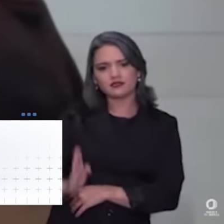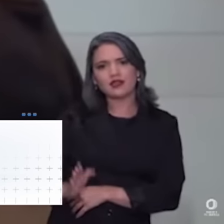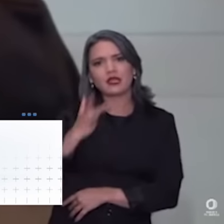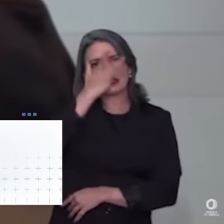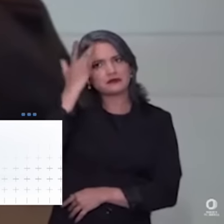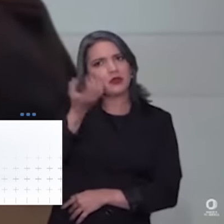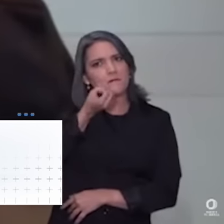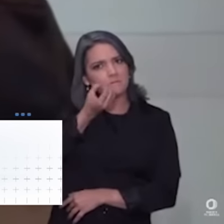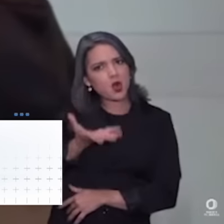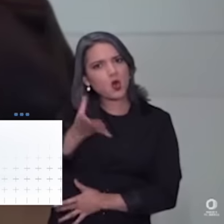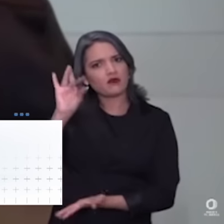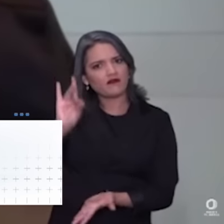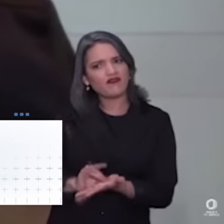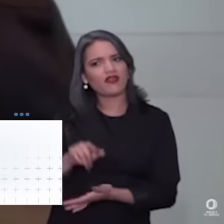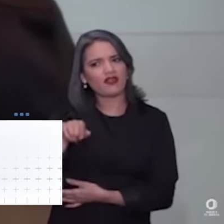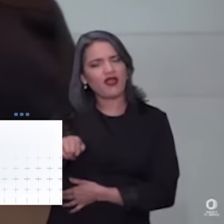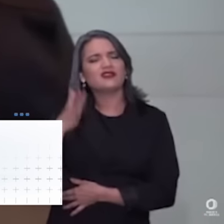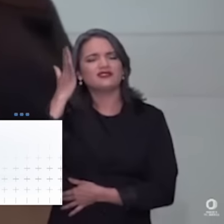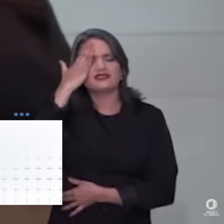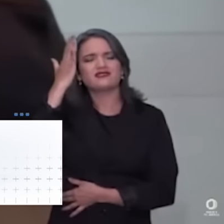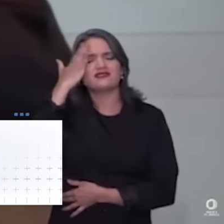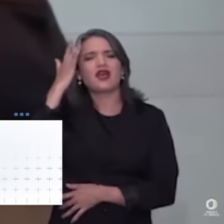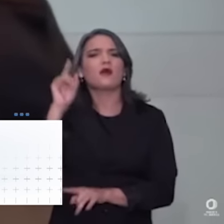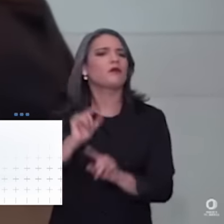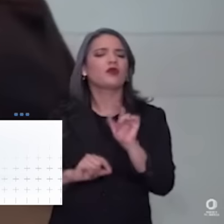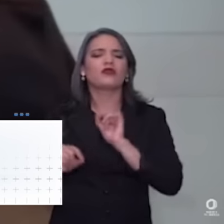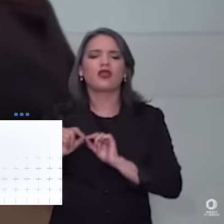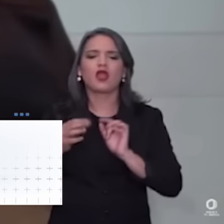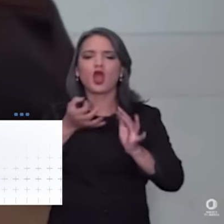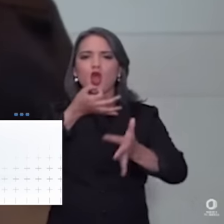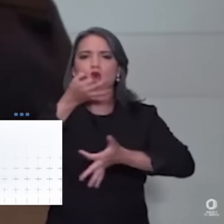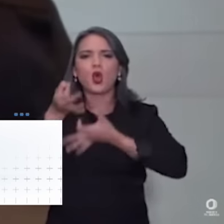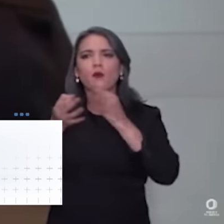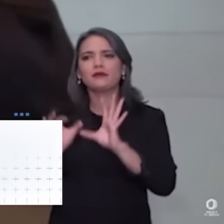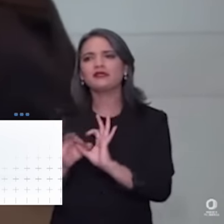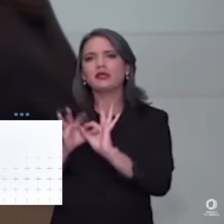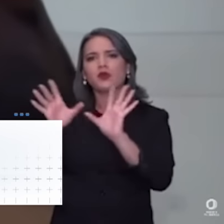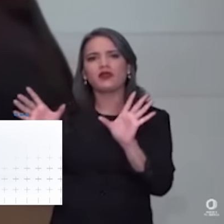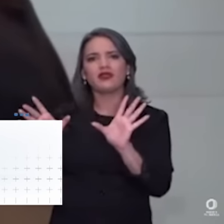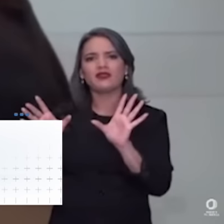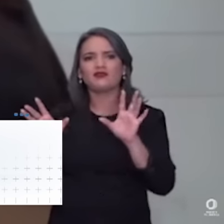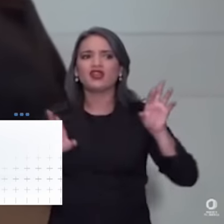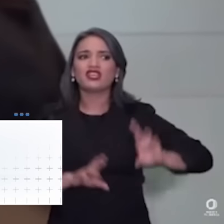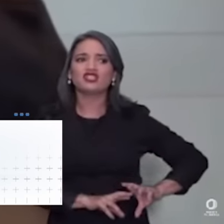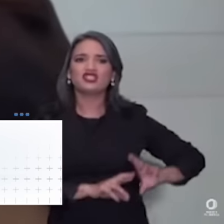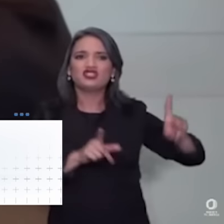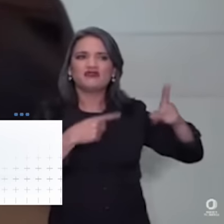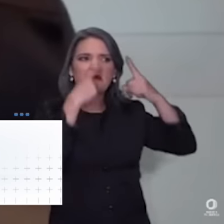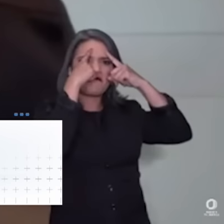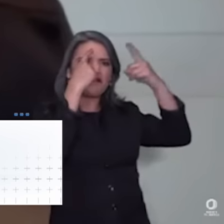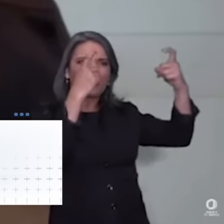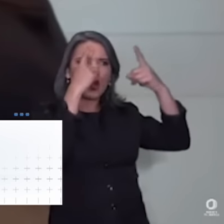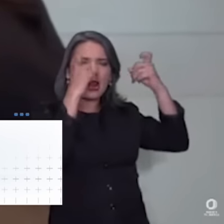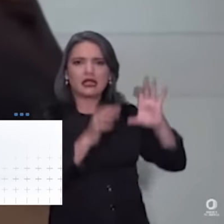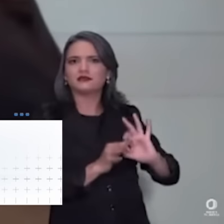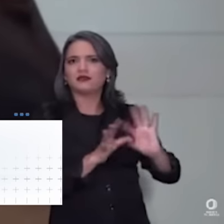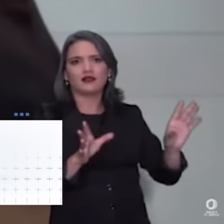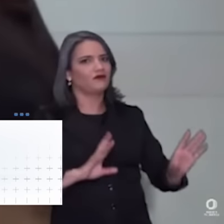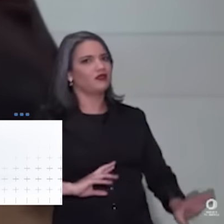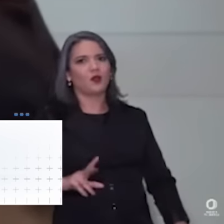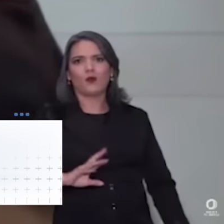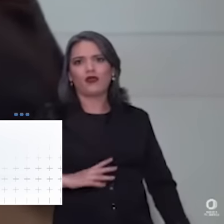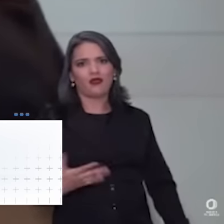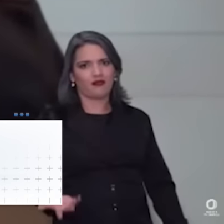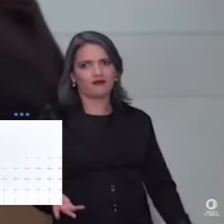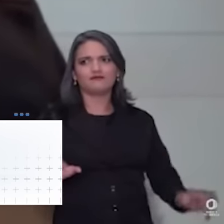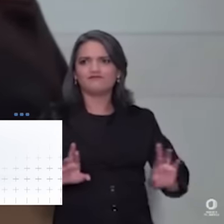bem, sabem que liberdade de expressão não é liberdade de agressão. Sabem que liberdade de expressão não é